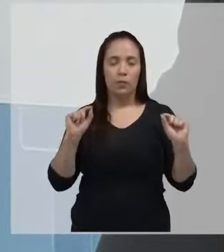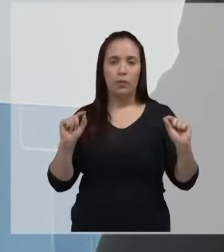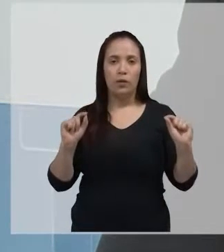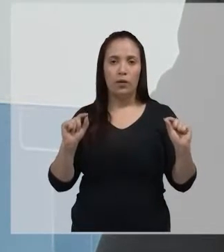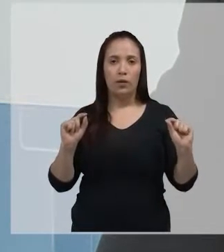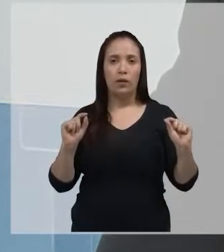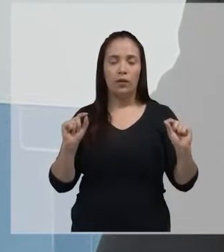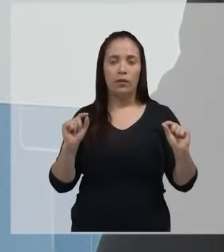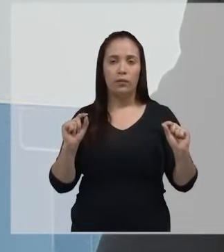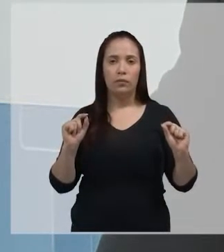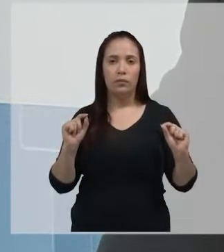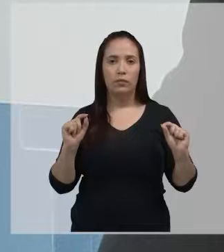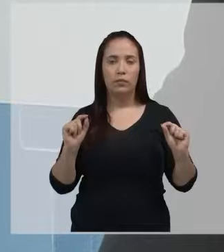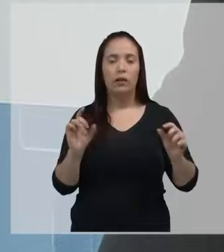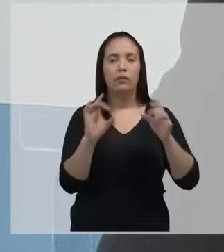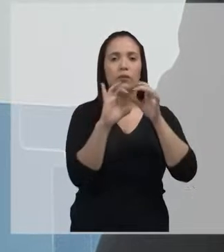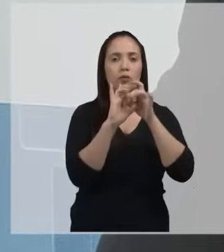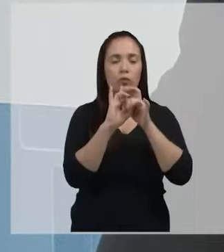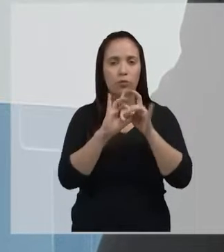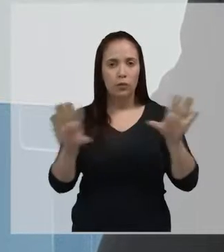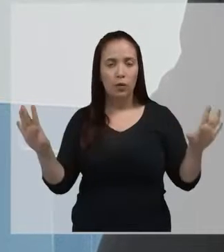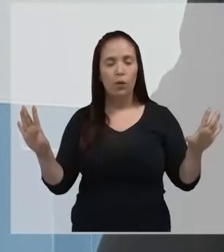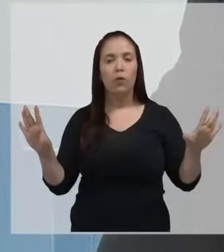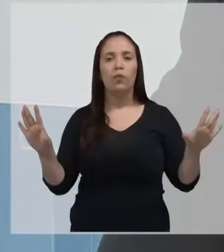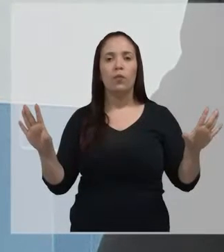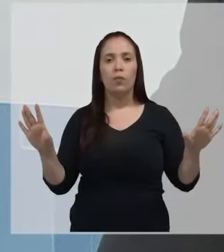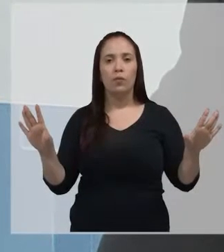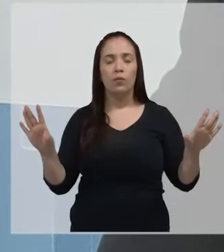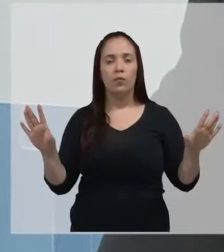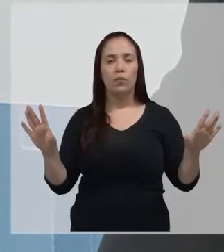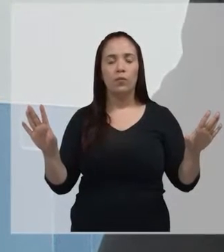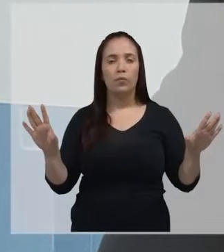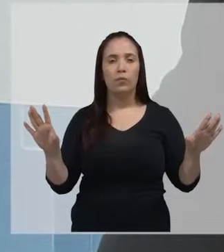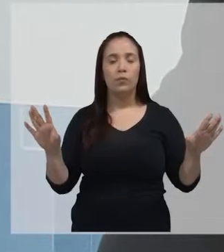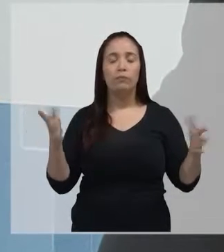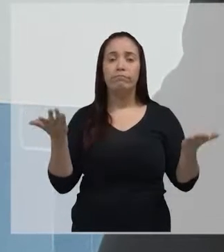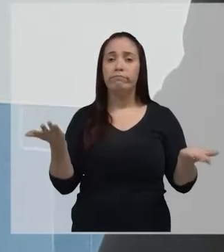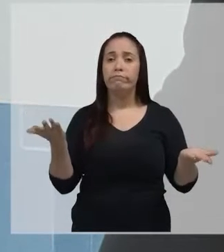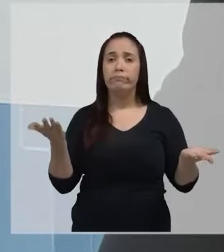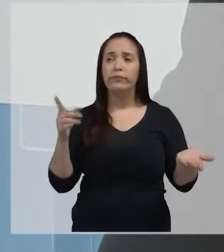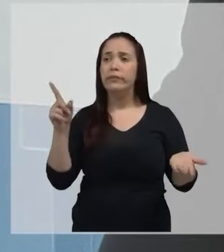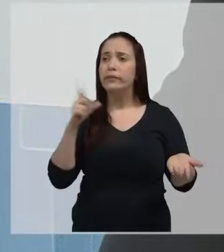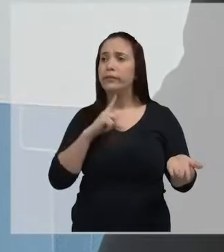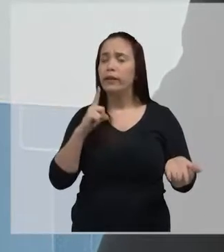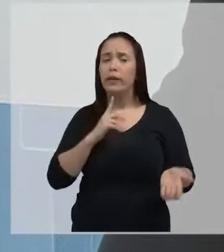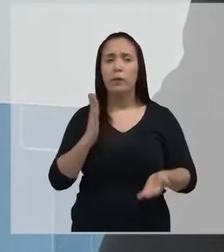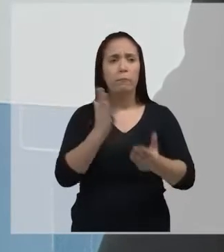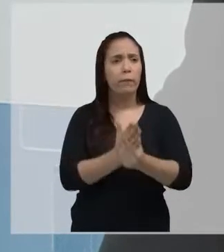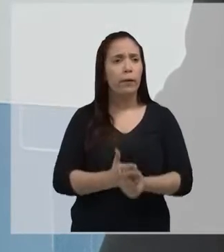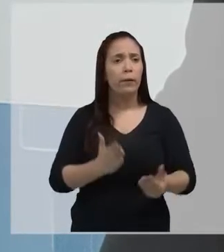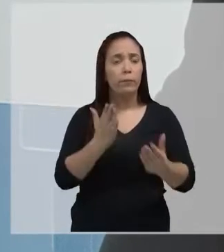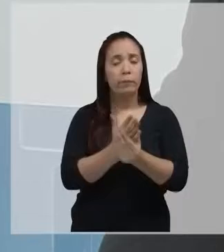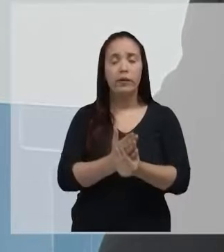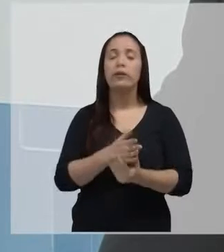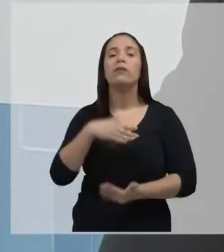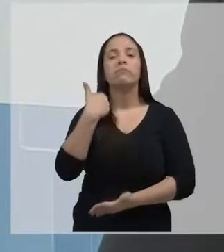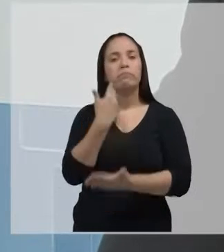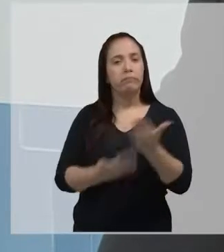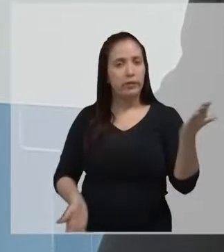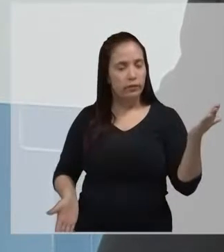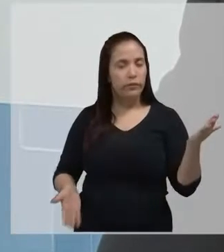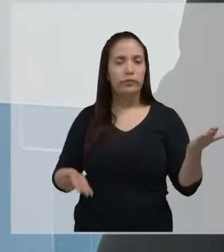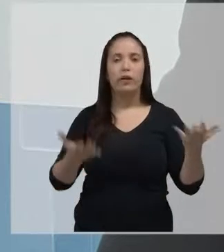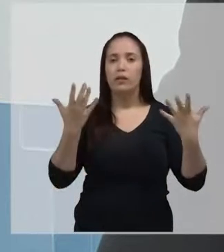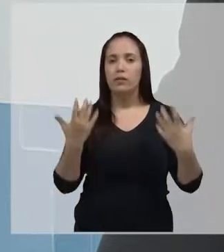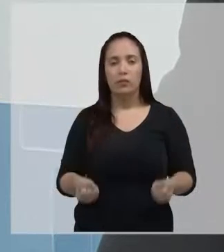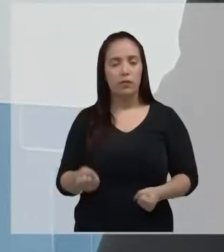que o Lula pudesse ser solto. E mais uma vez, eu não sei como é que tem tanto recurso nesse país, foi negado. Né?